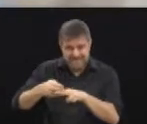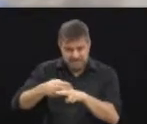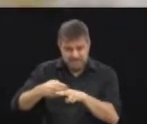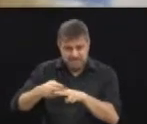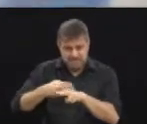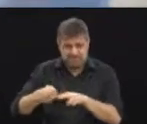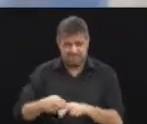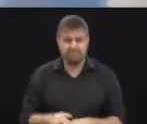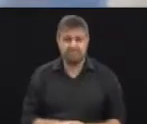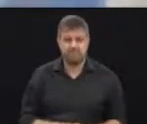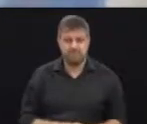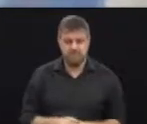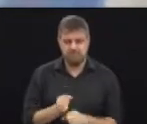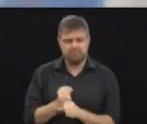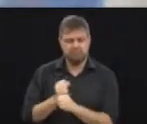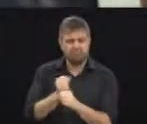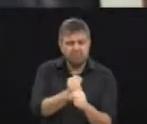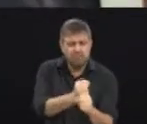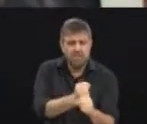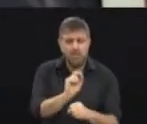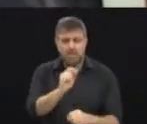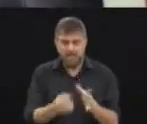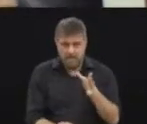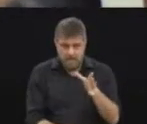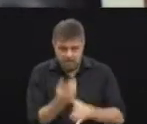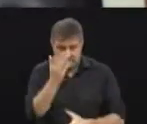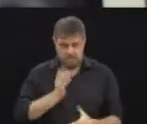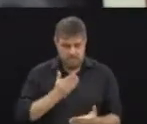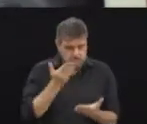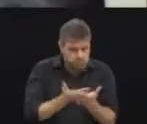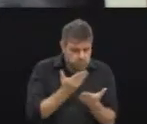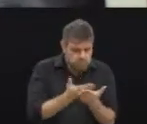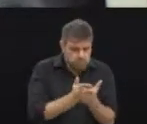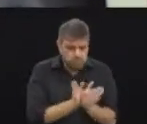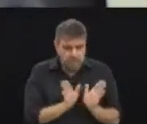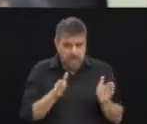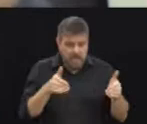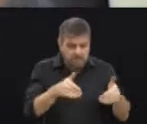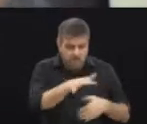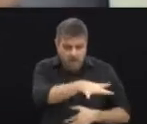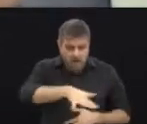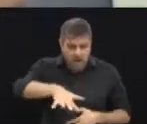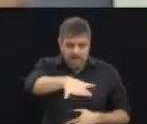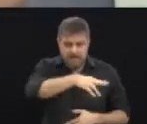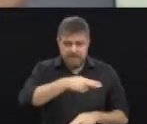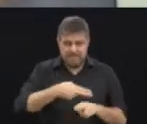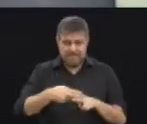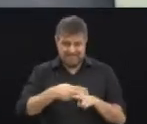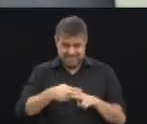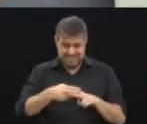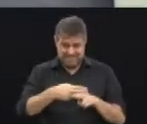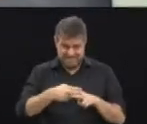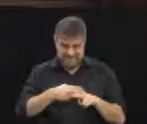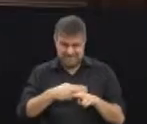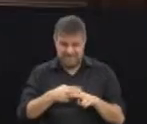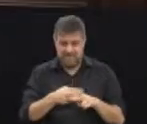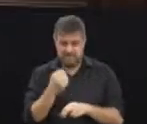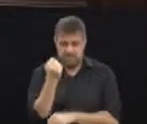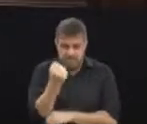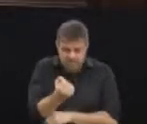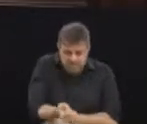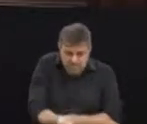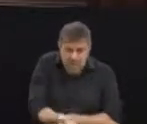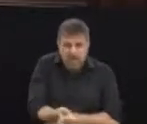sexuais. O urologista, nos últimos anos, ele ampliou muito a sua atuação no caso da disfunção